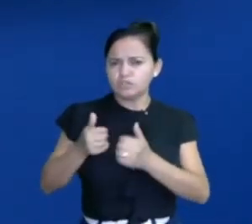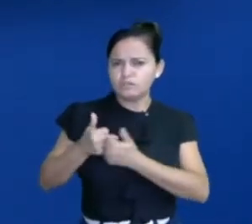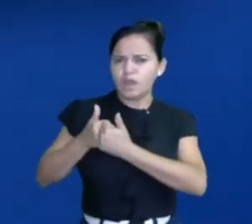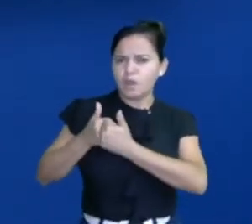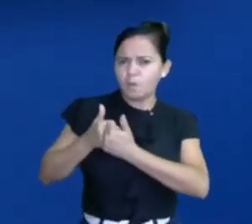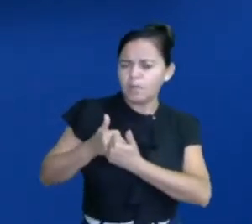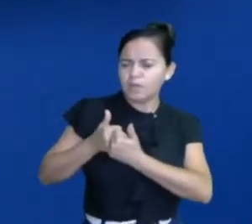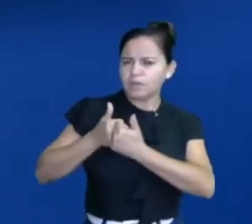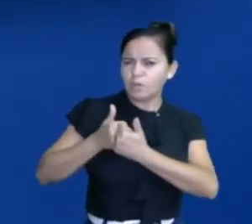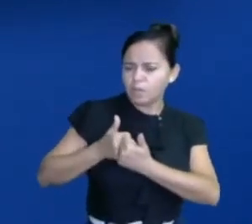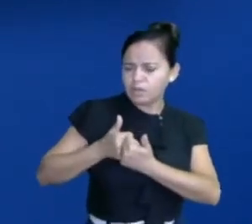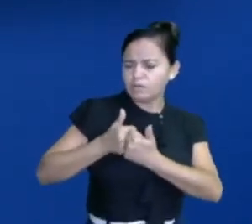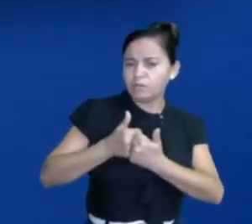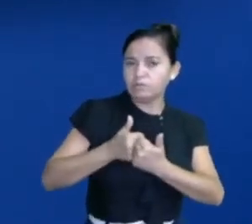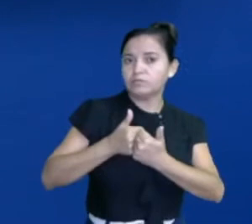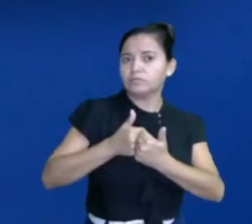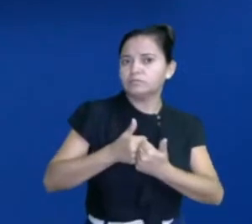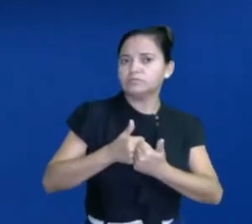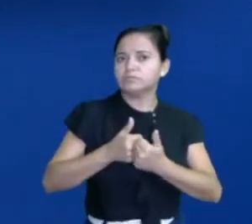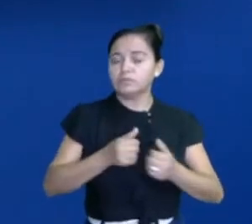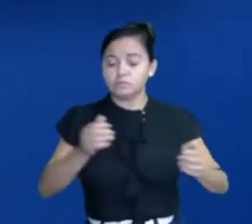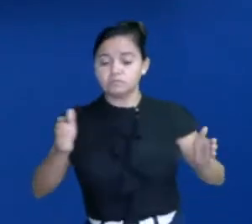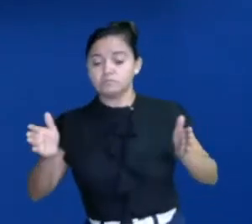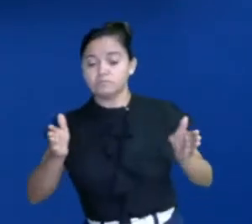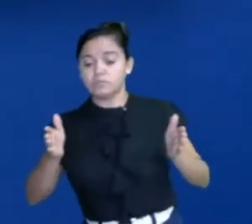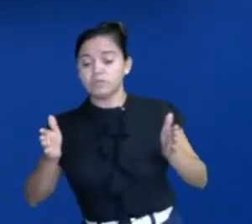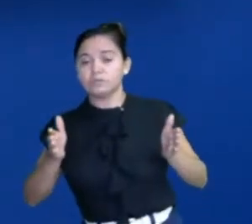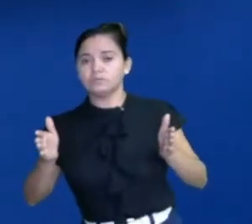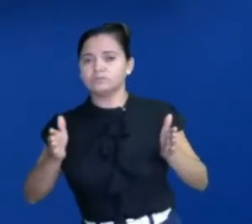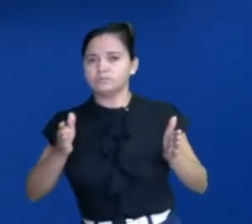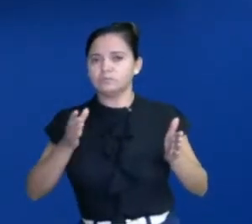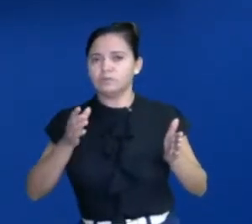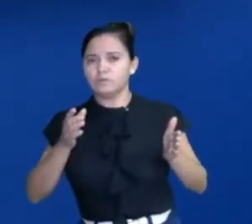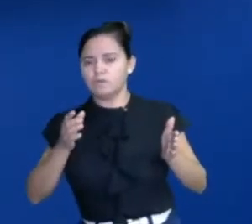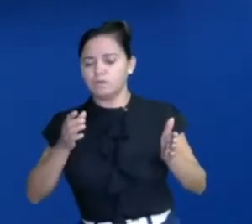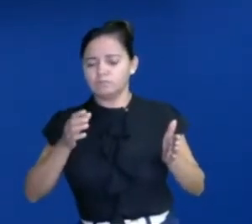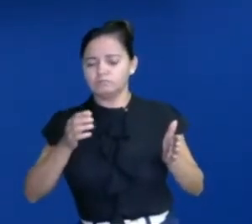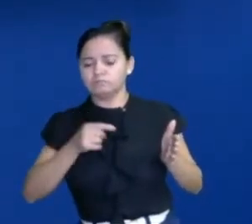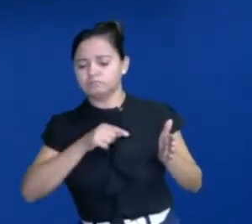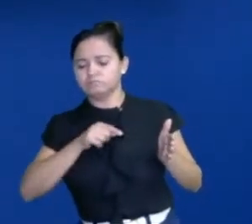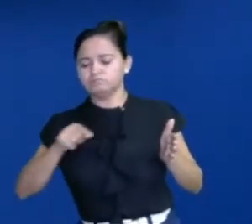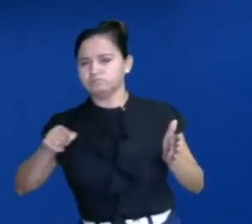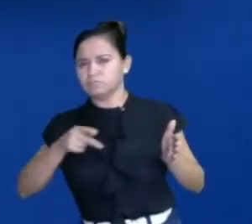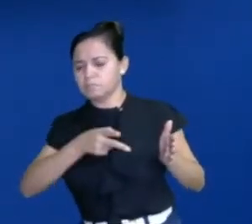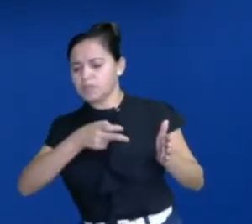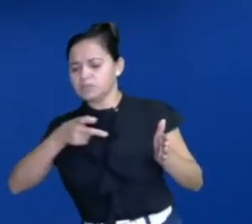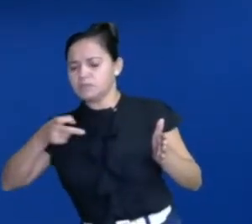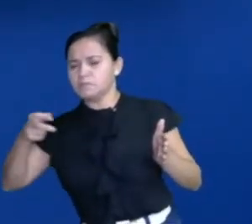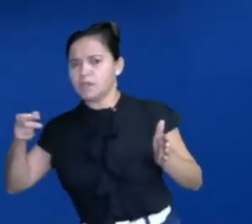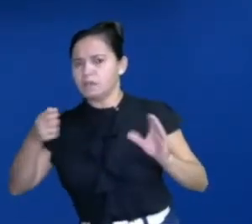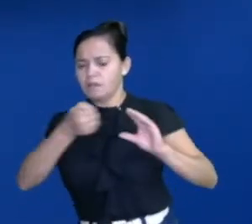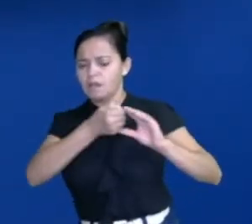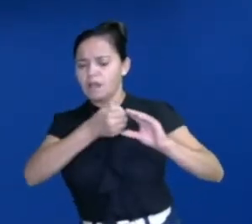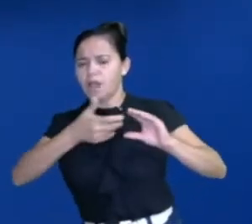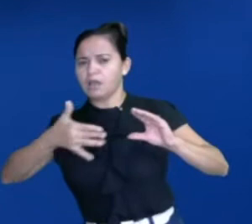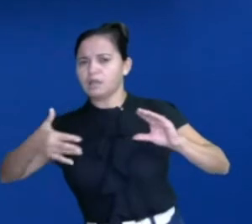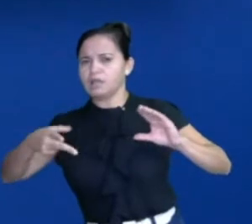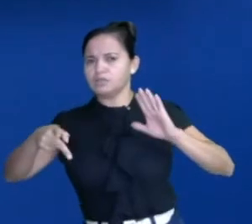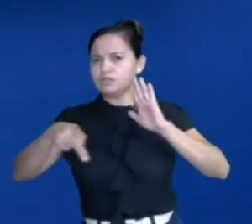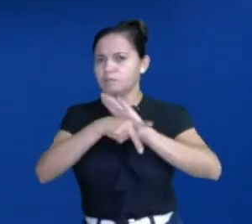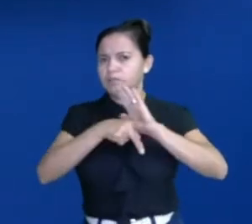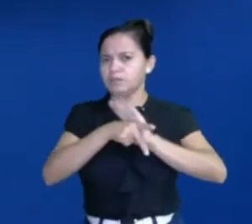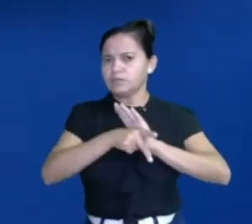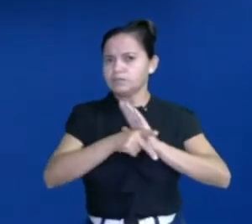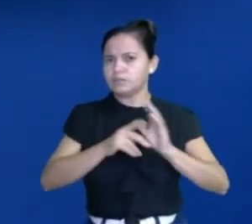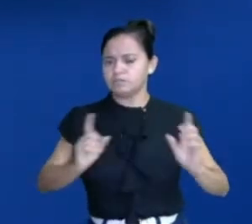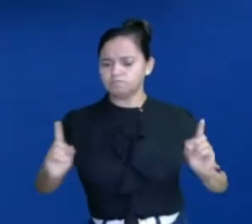vai nesses períodos observar o que é que, qual a característica dele para se